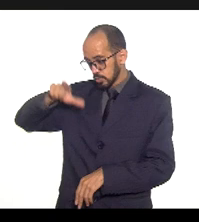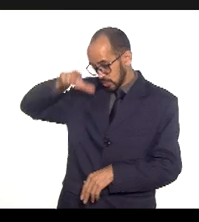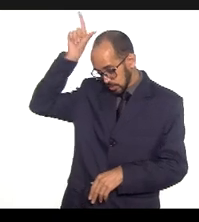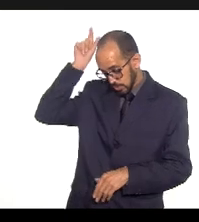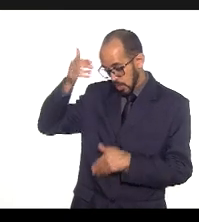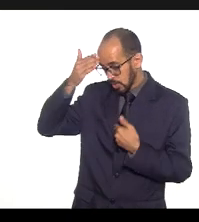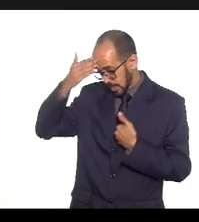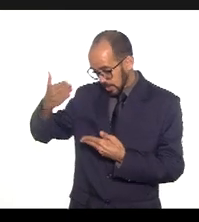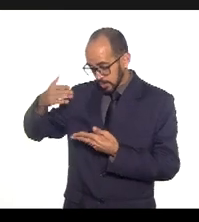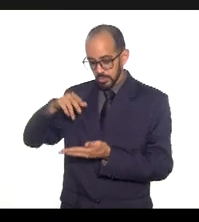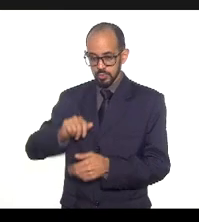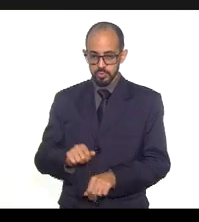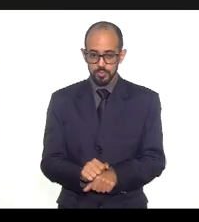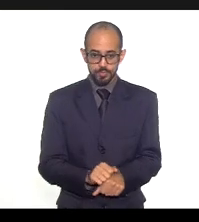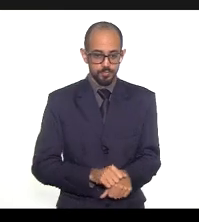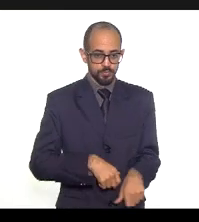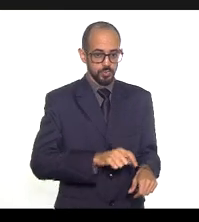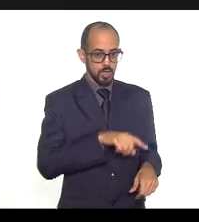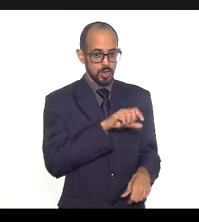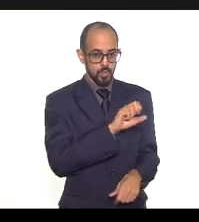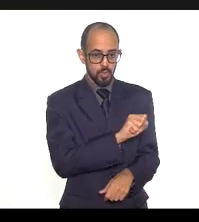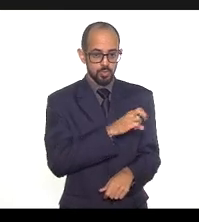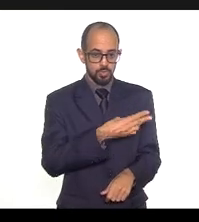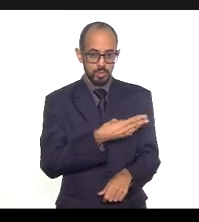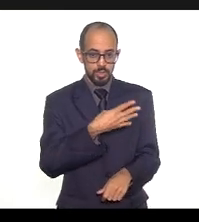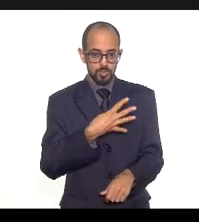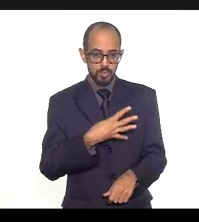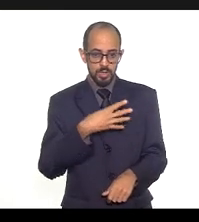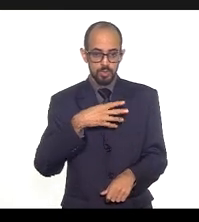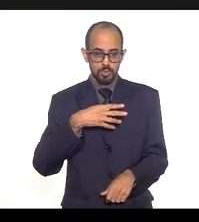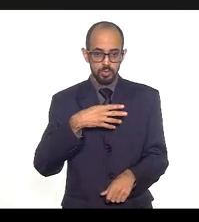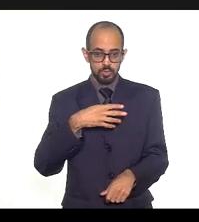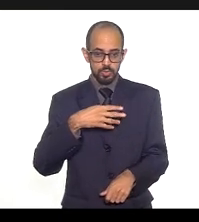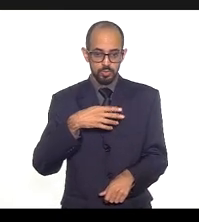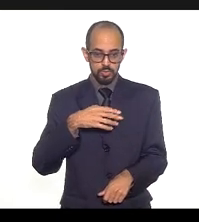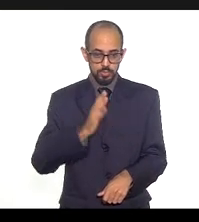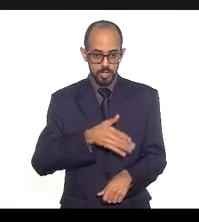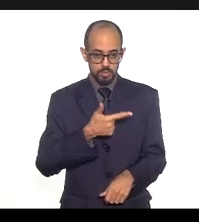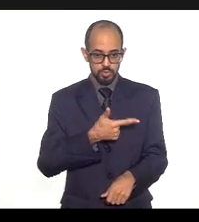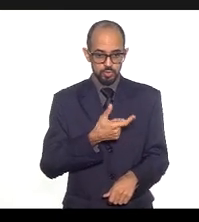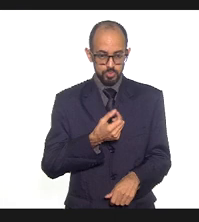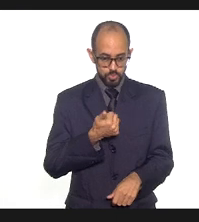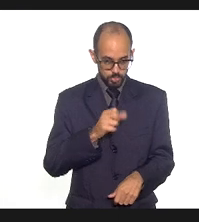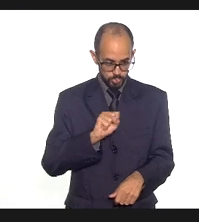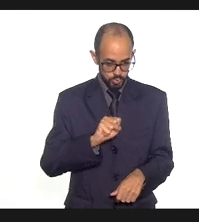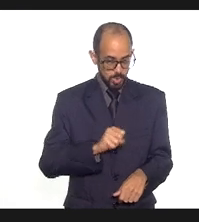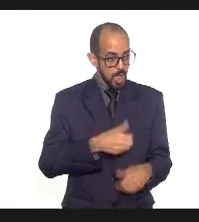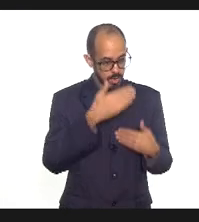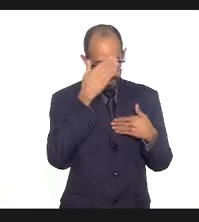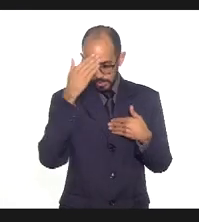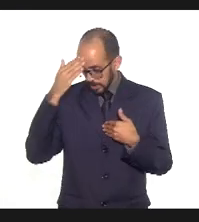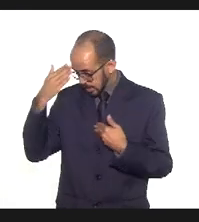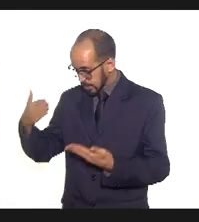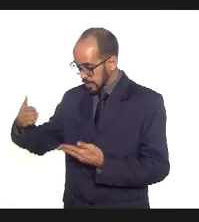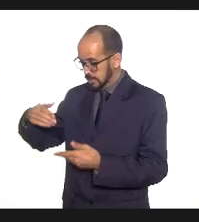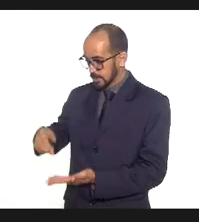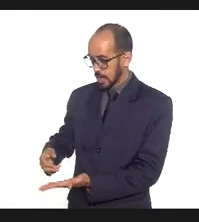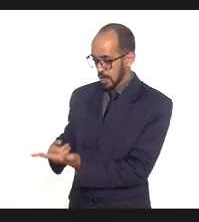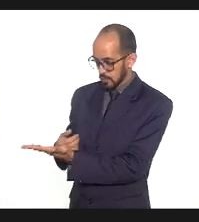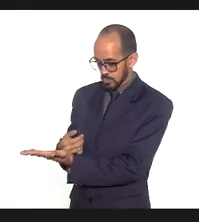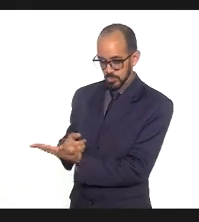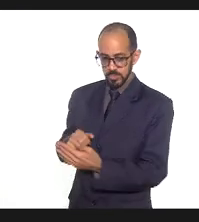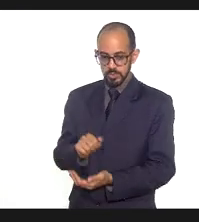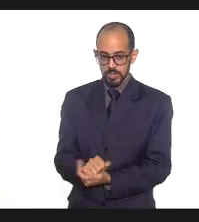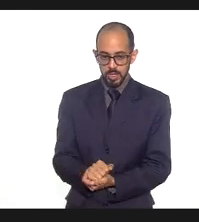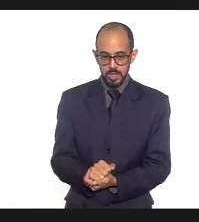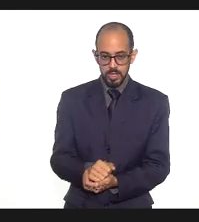da 8.234 de 18, não uma lei nova. Agradecer a Vossa Excelência. Agradecer a Vossa Excelência e